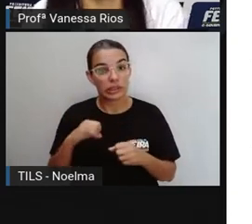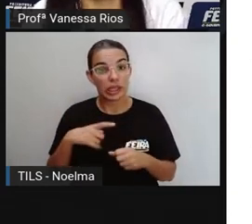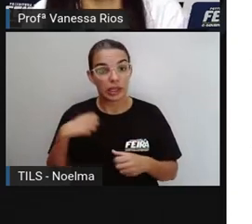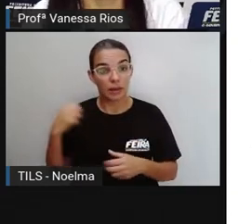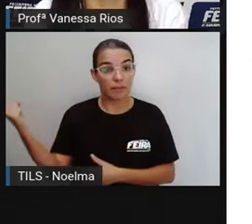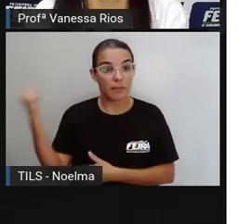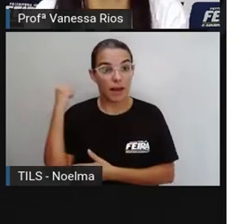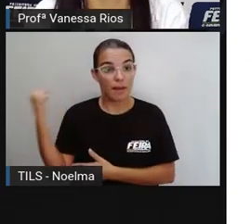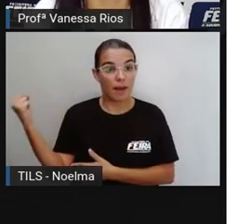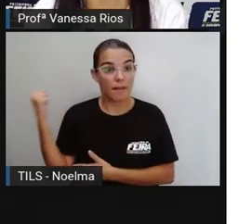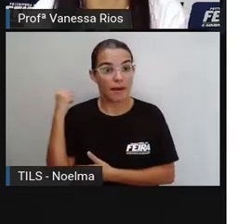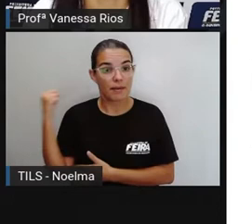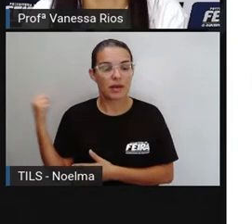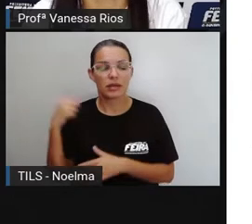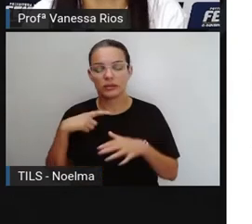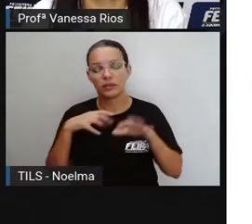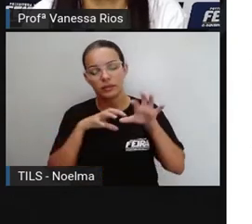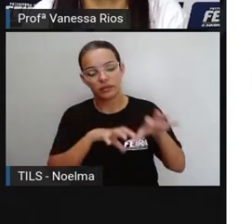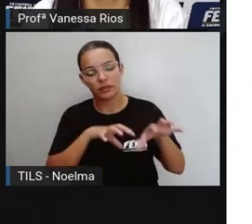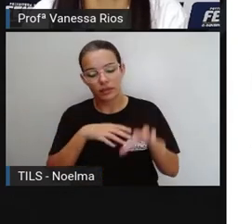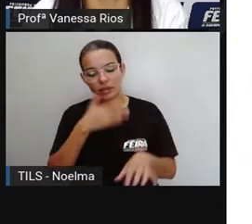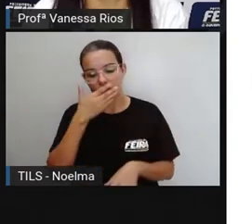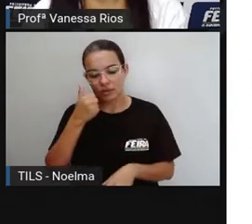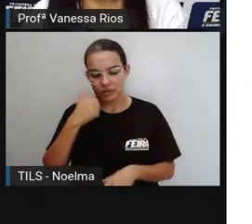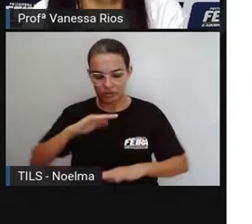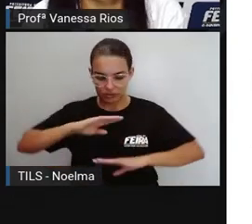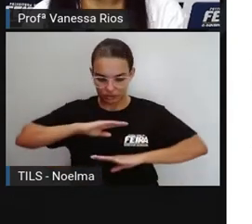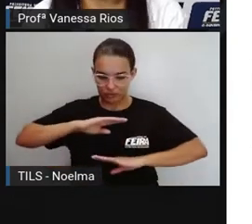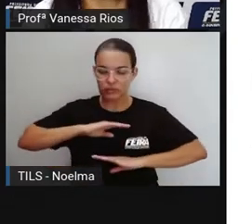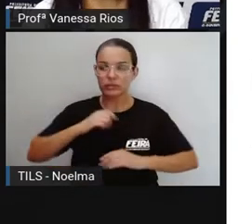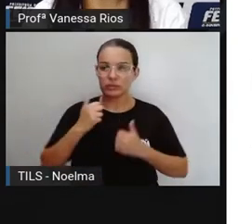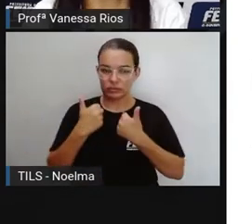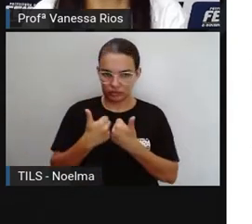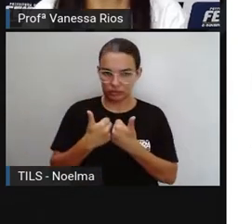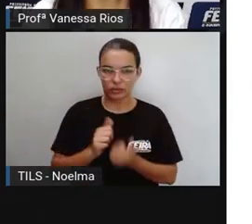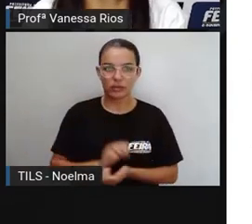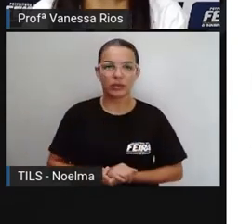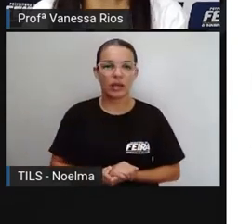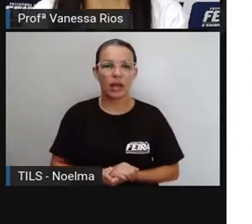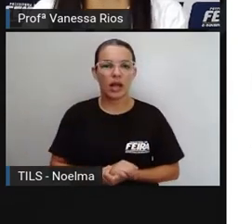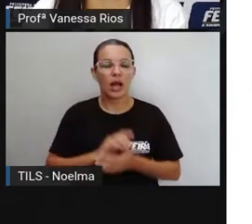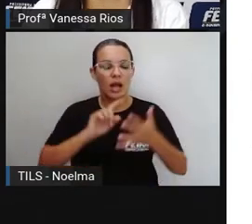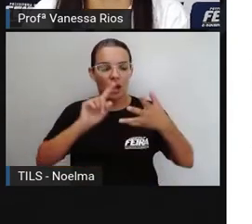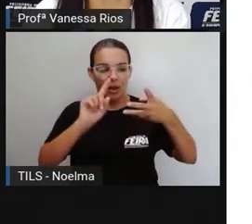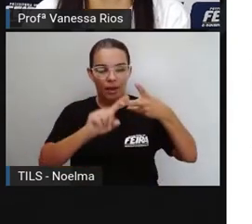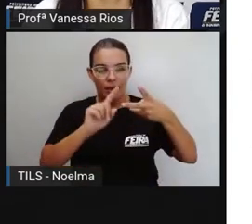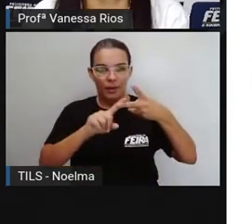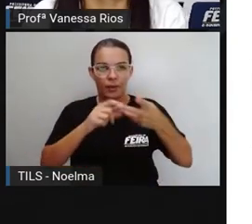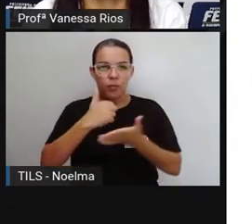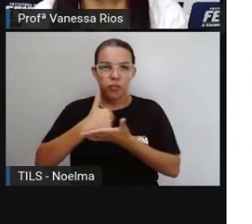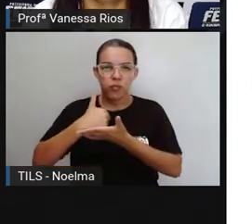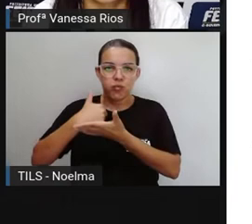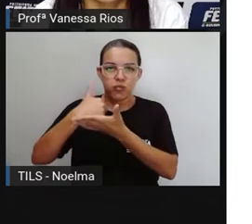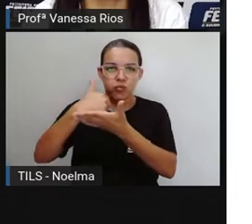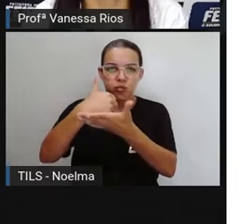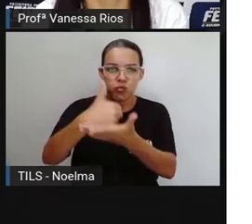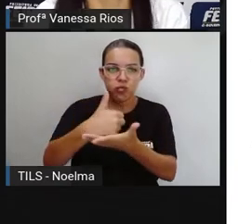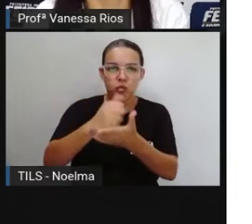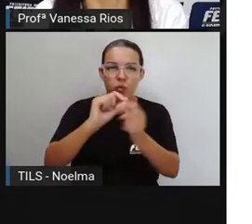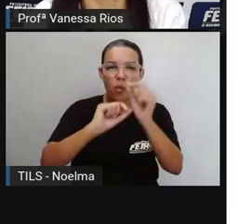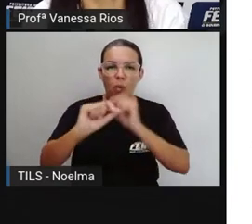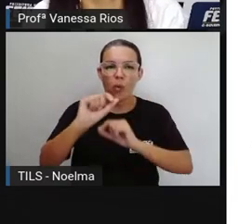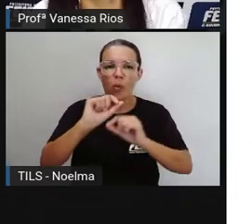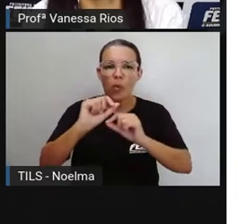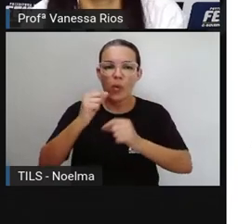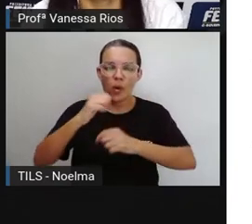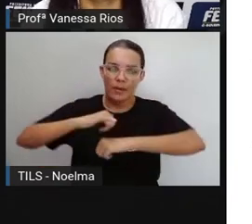atividade física, né, vai influenciar na melhora de outras atividades também. Auxilia na manutenção do peso, nos